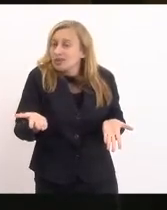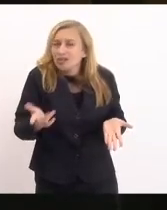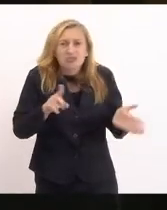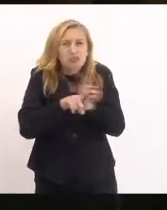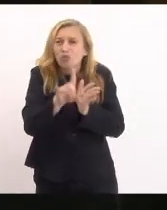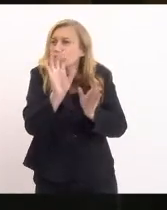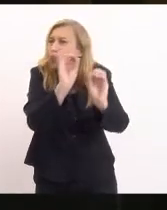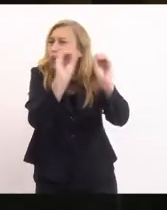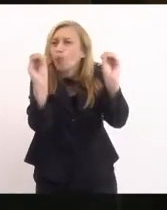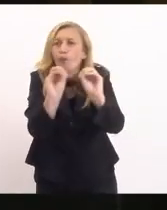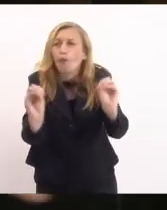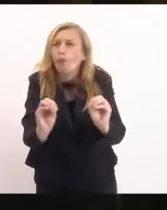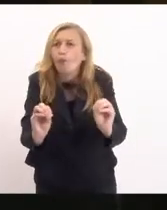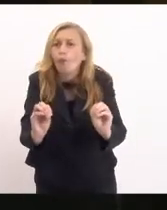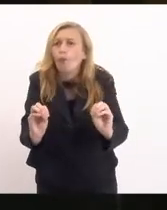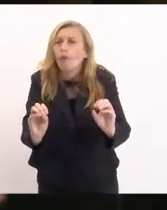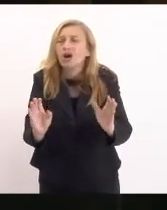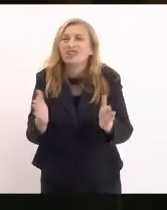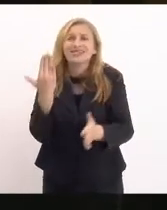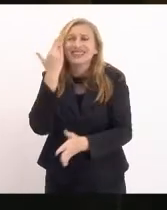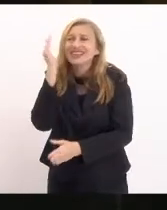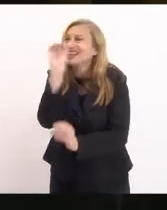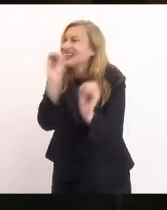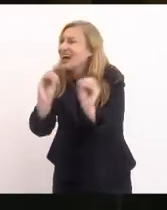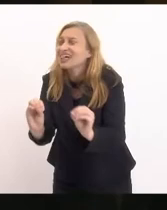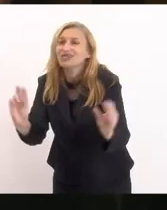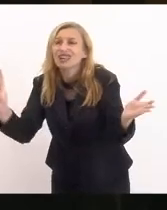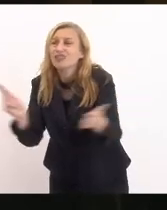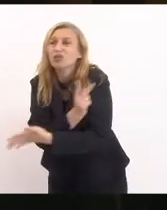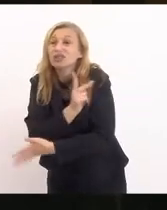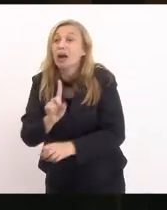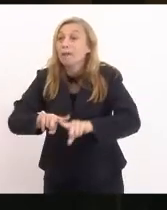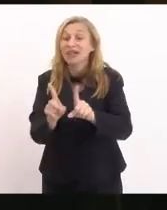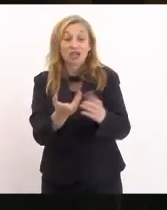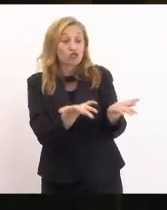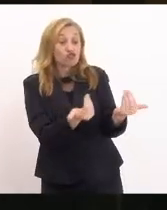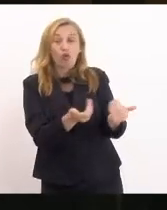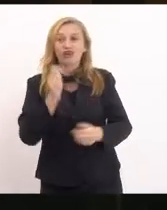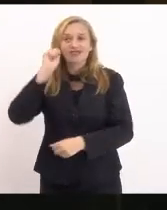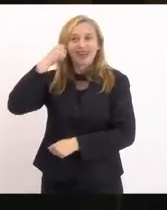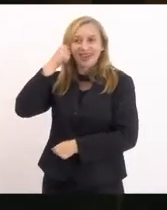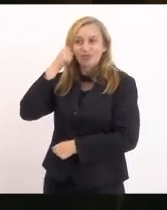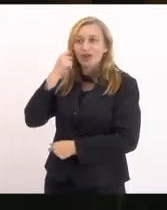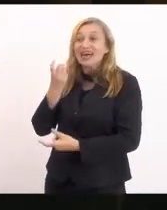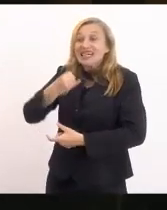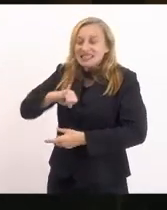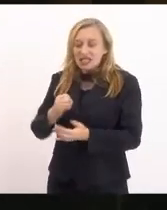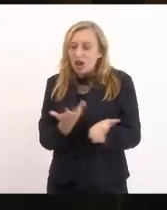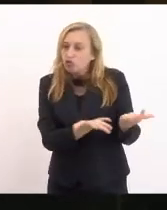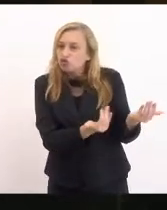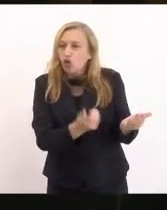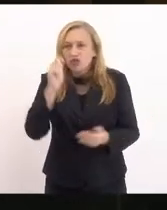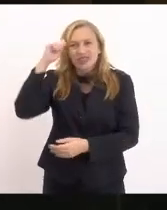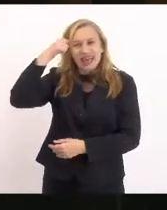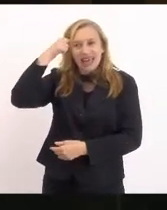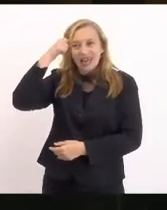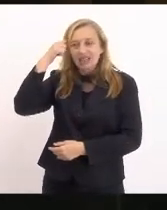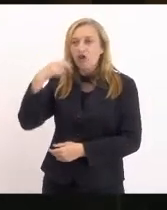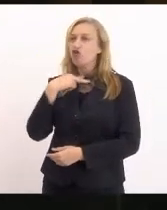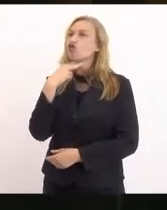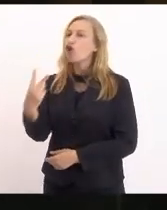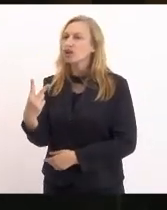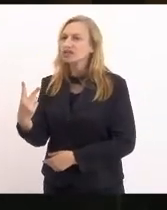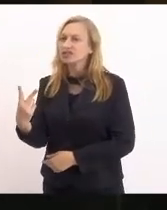perguntar nada, sem entender direito o que estava acontecendo, mas era um jovem negro. E se é um jovem negro, levantando a